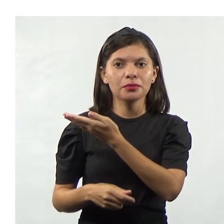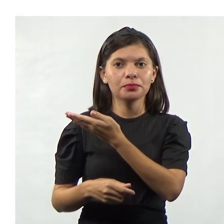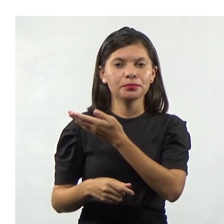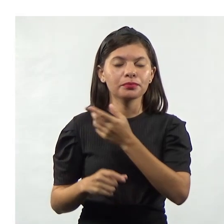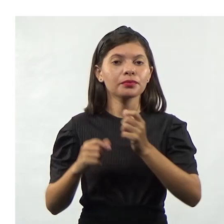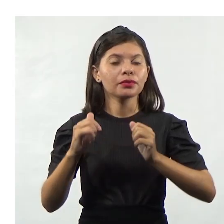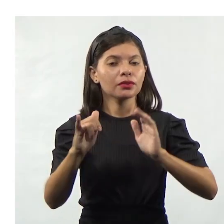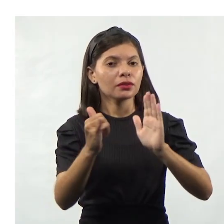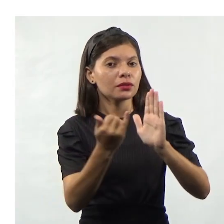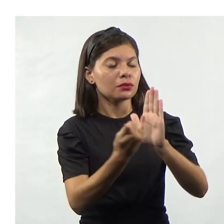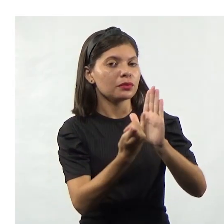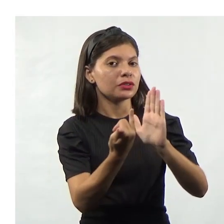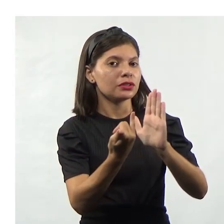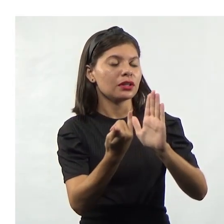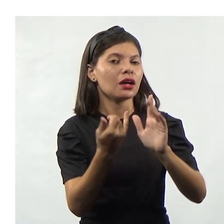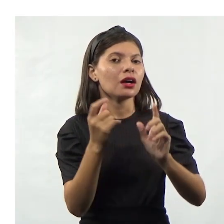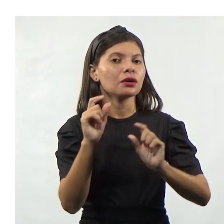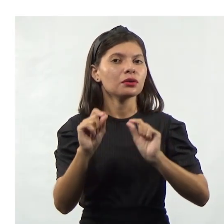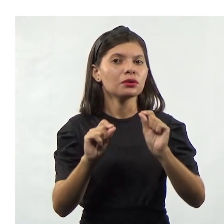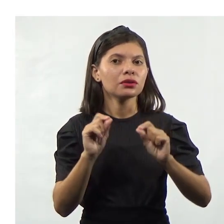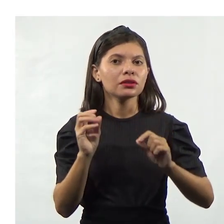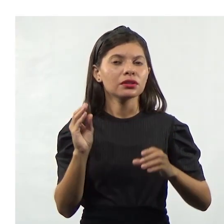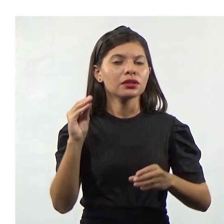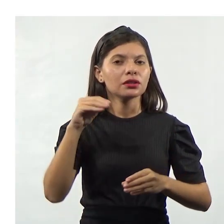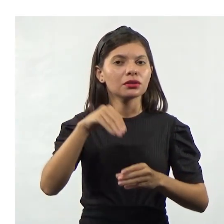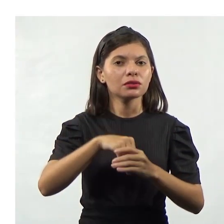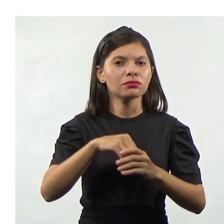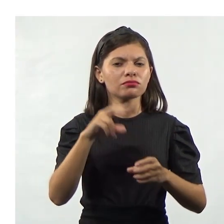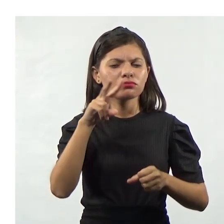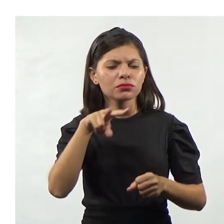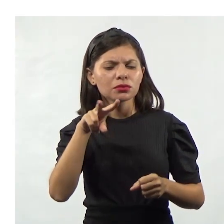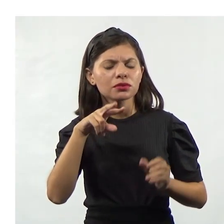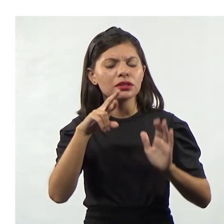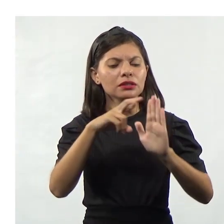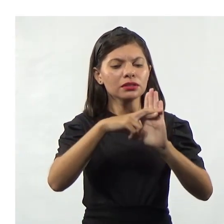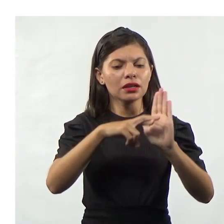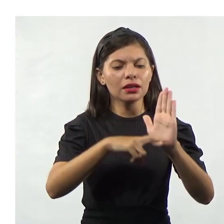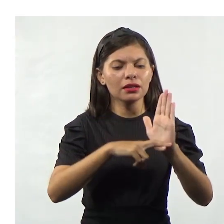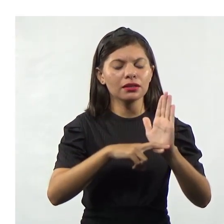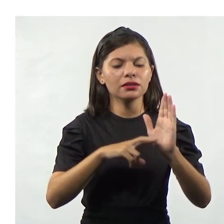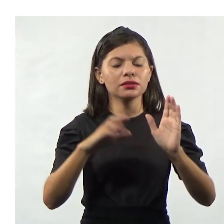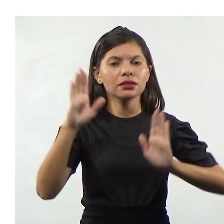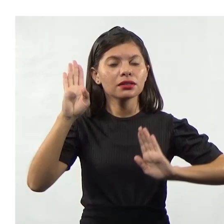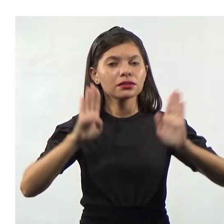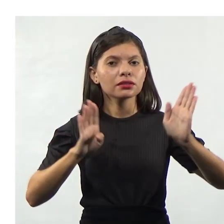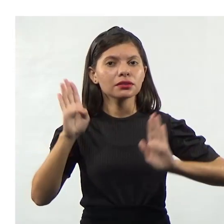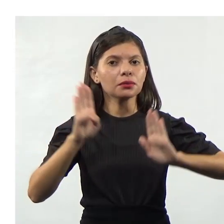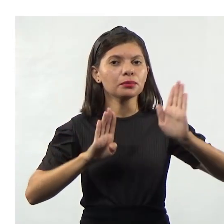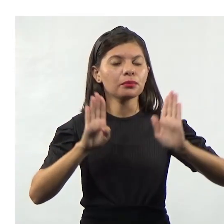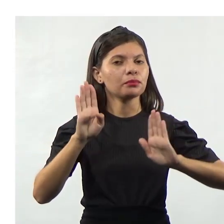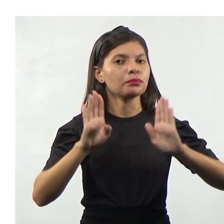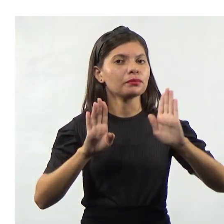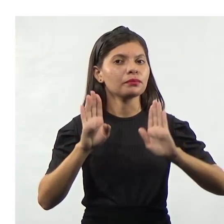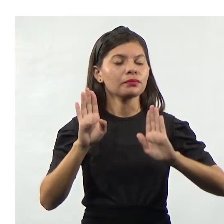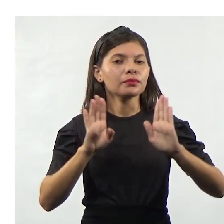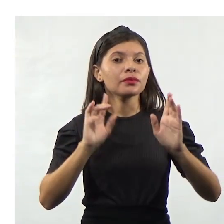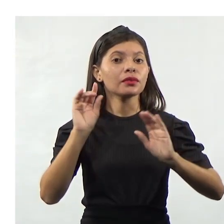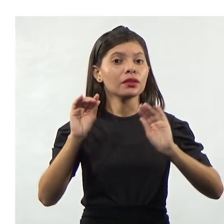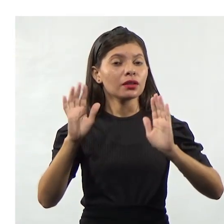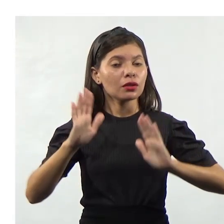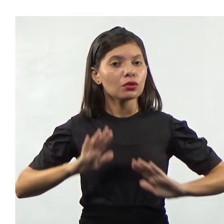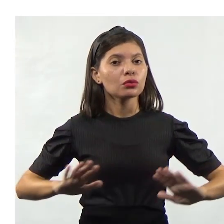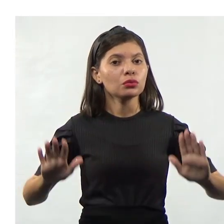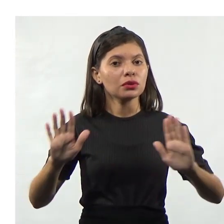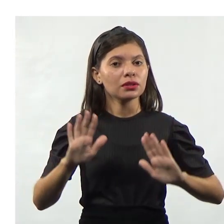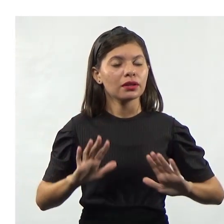só, é no edital que a gente vai encontrar as regras da licitação, tá bom?